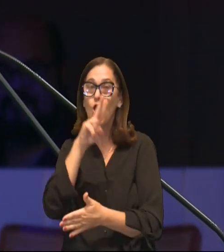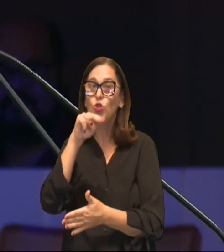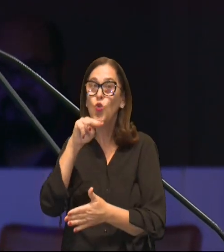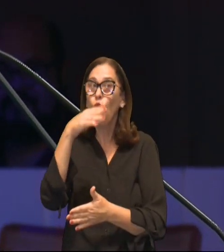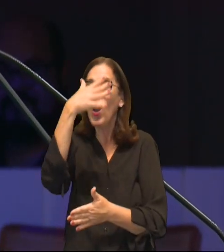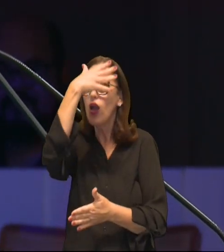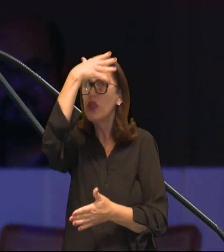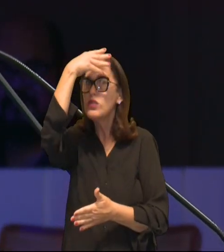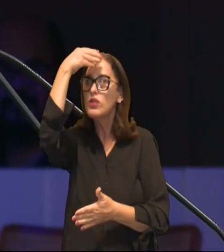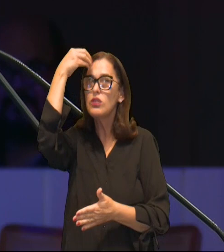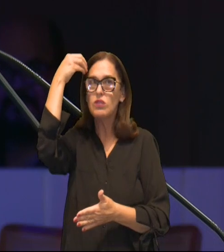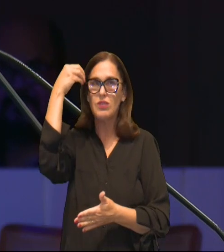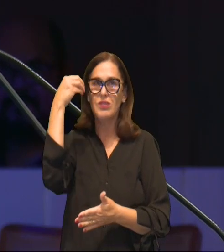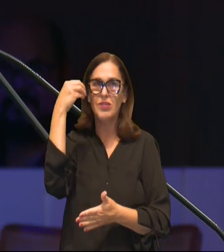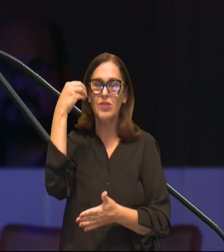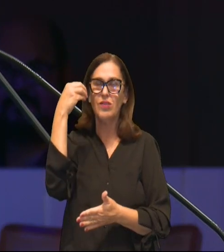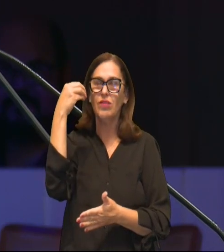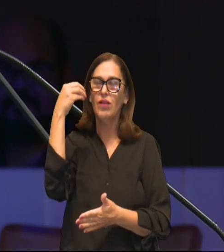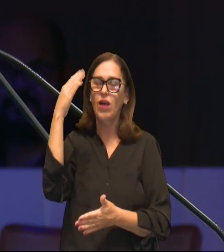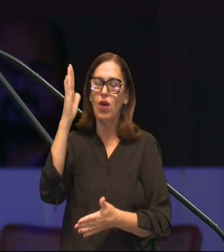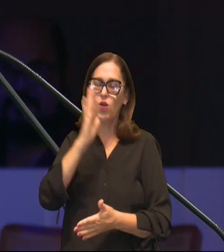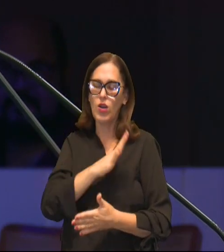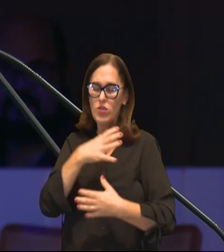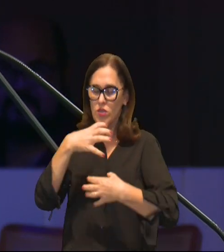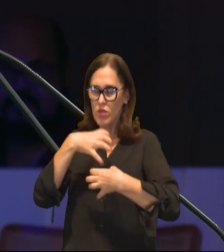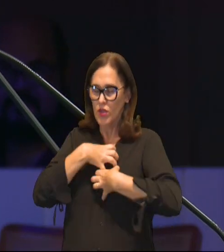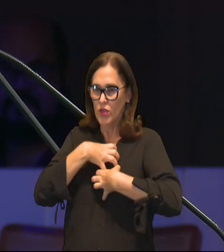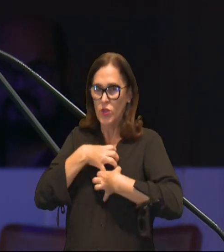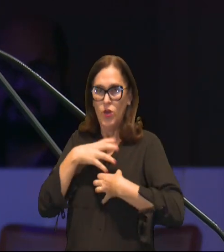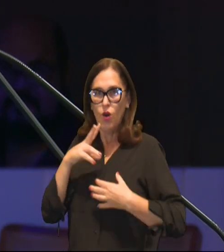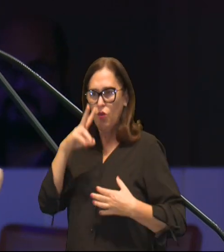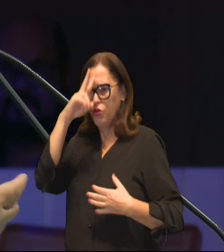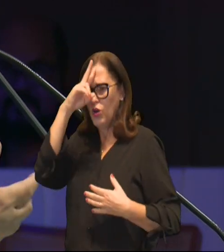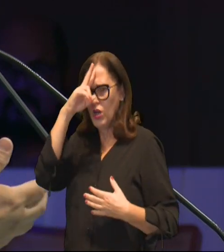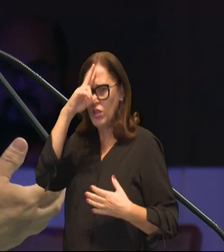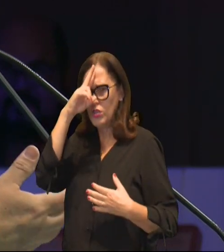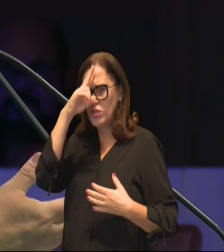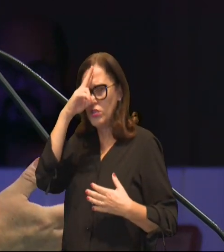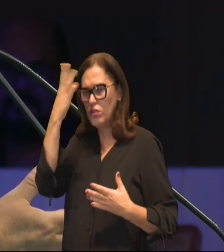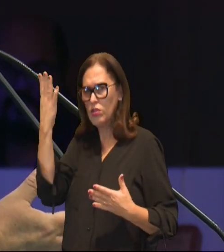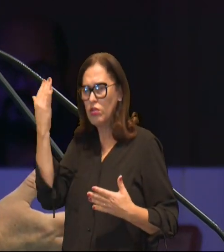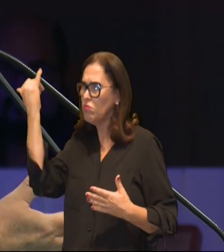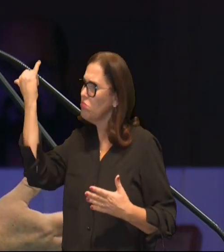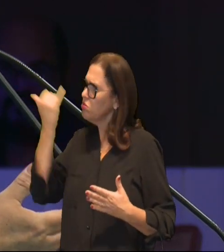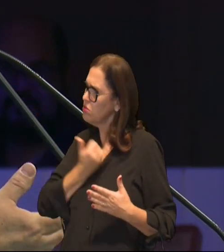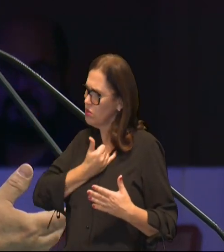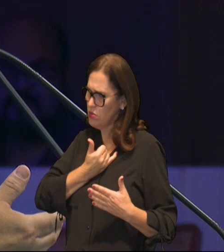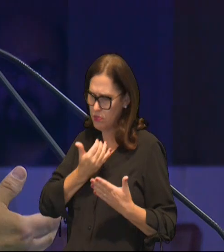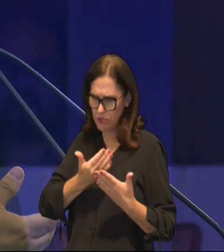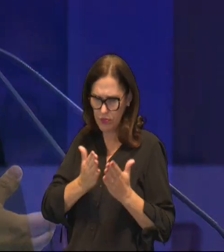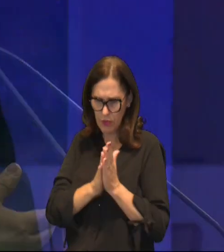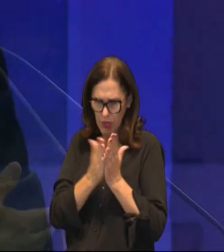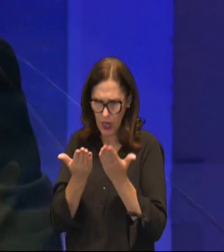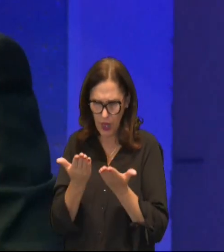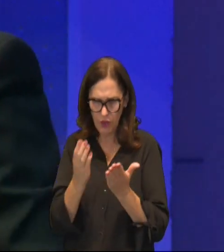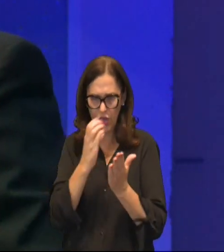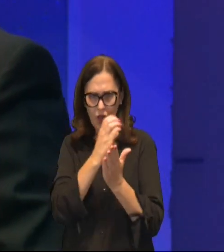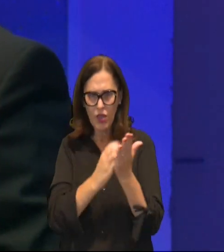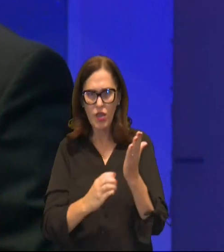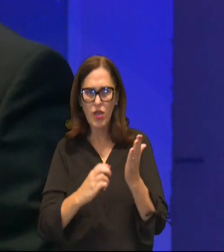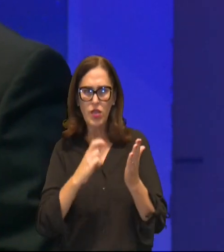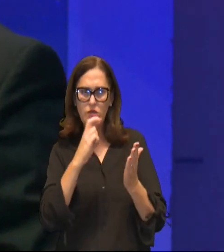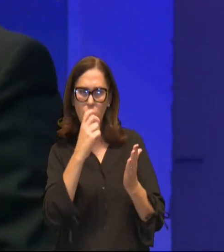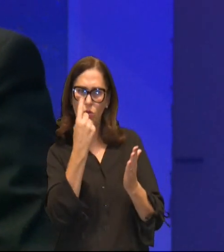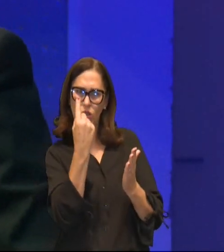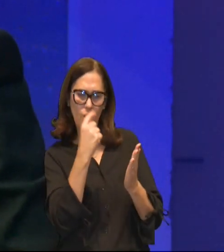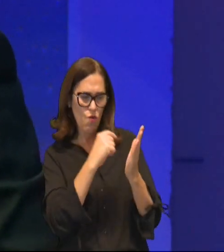esqueci. Me veio no coração um sentimento muito forte. Meu filho, abre a palavra em Isaías 51, 1 e 2. Aí eu